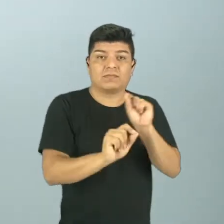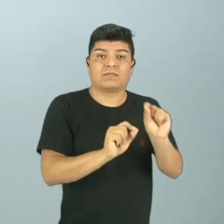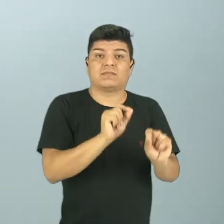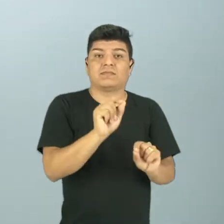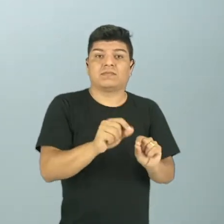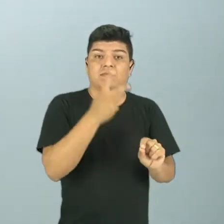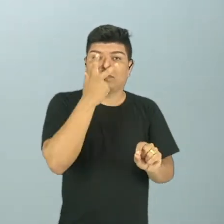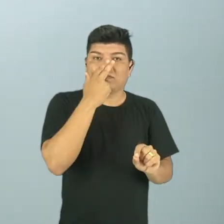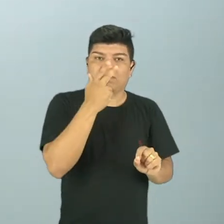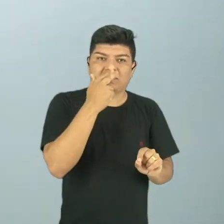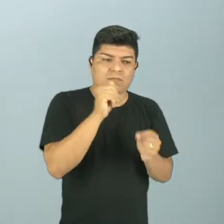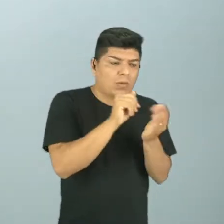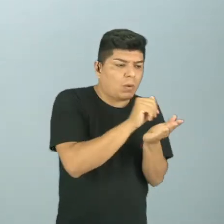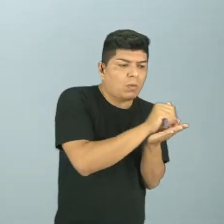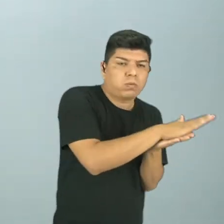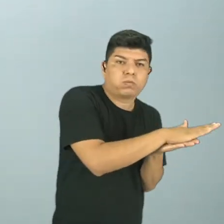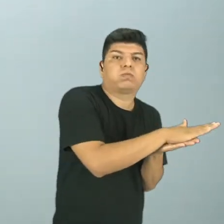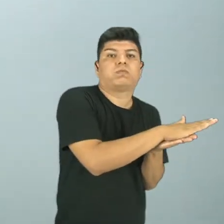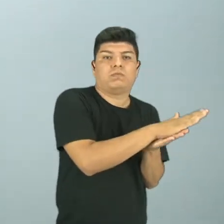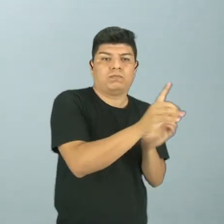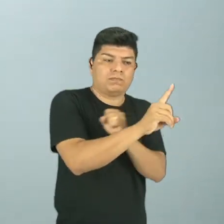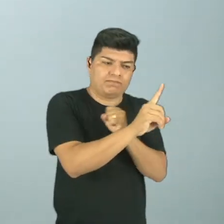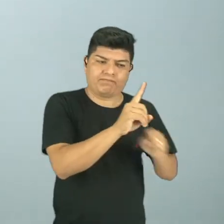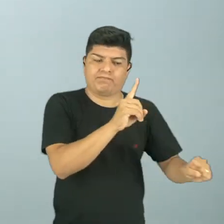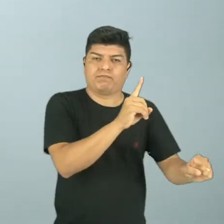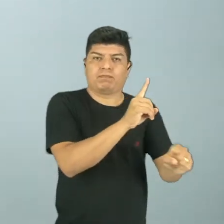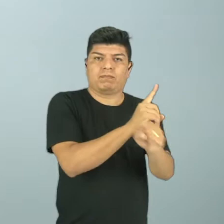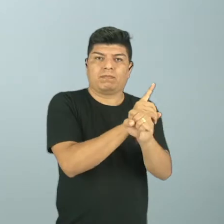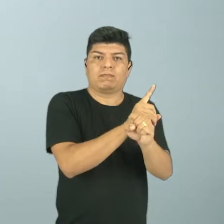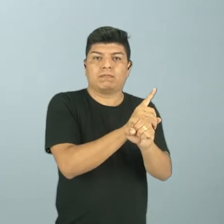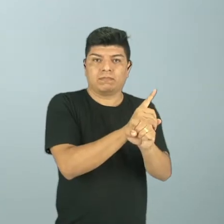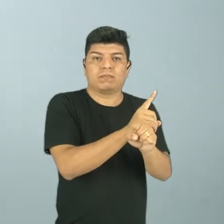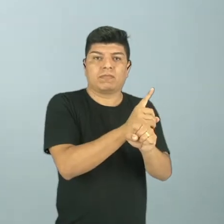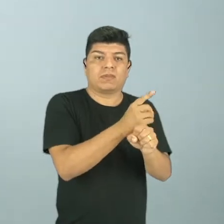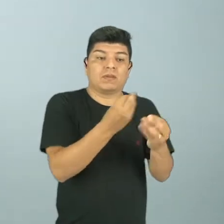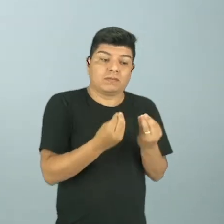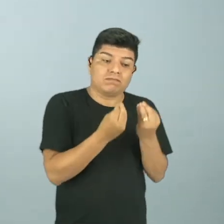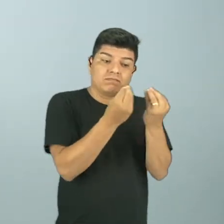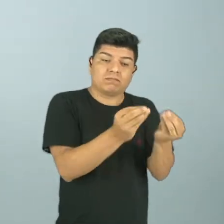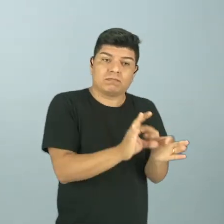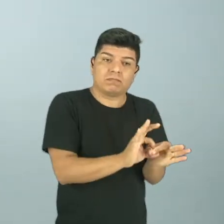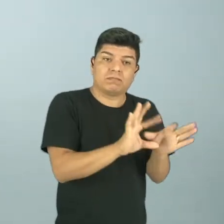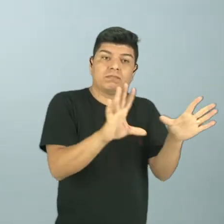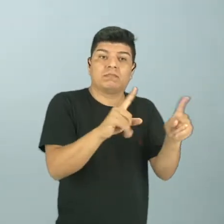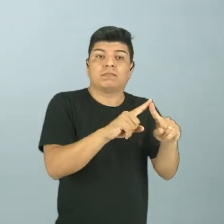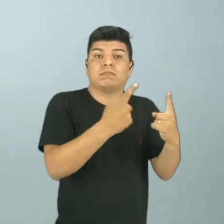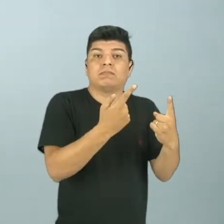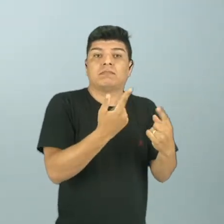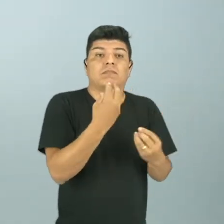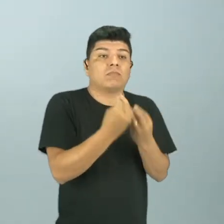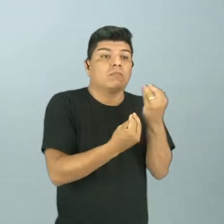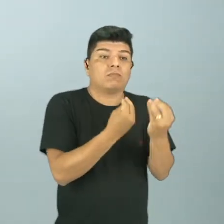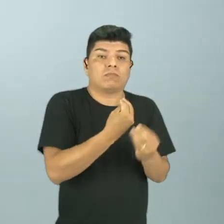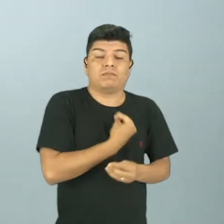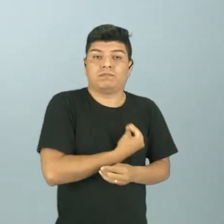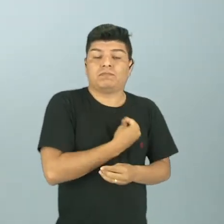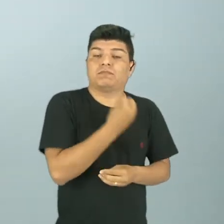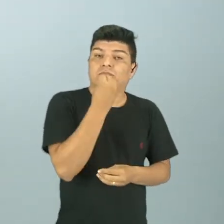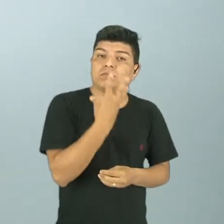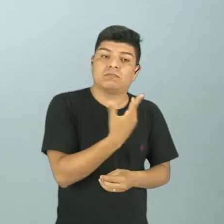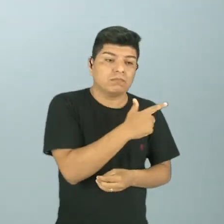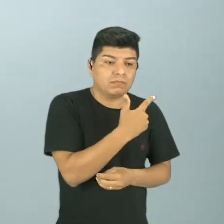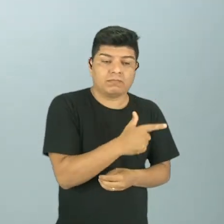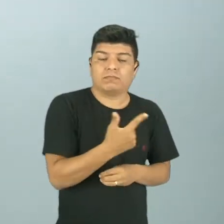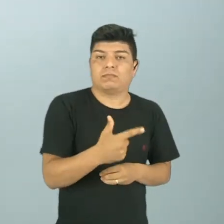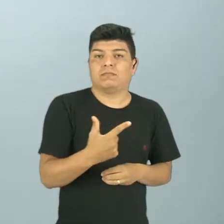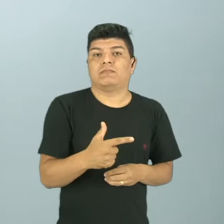ficar à margem da sociedade, ou seja, foi dada a liberdade, mas não foi dada nenhuma condição de vida para esses